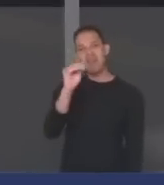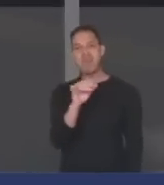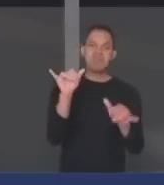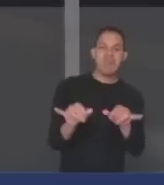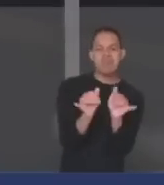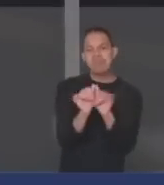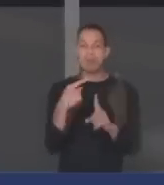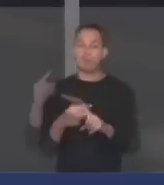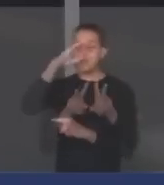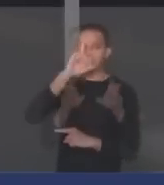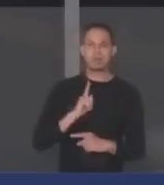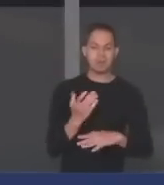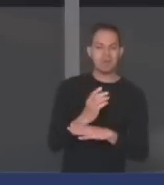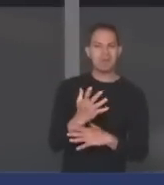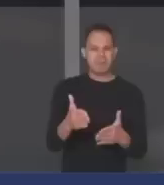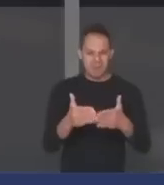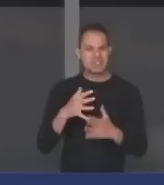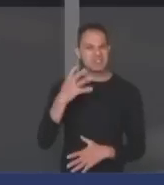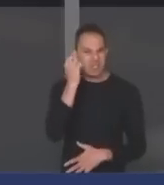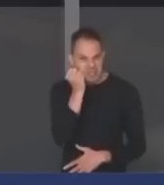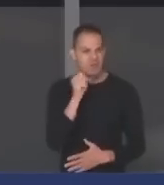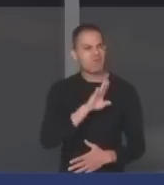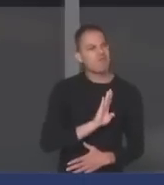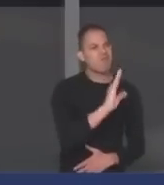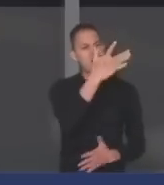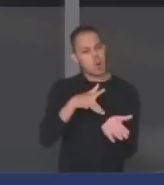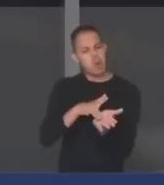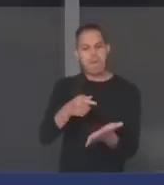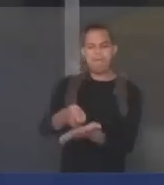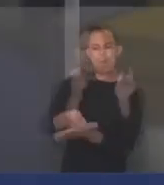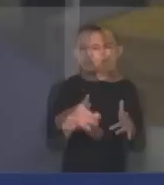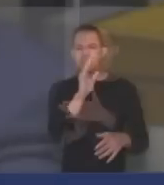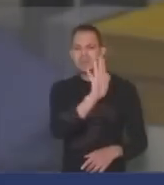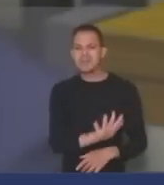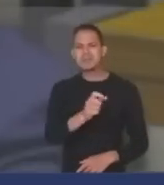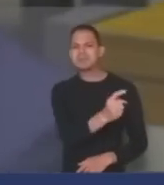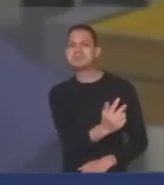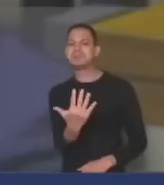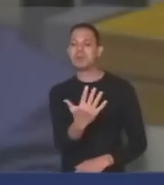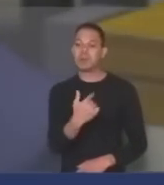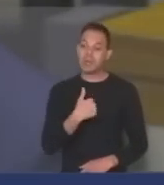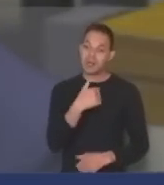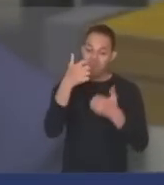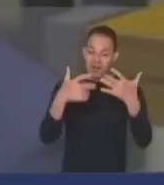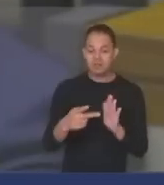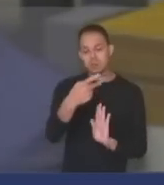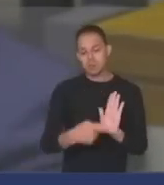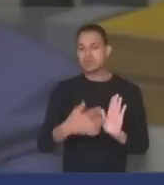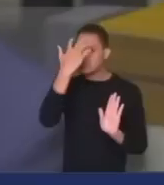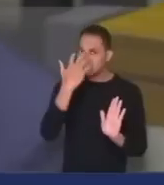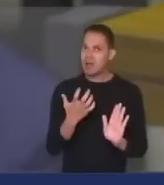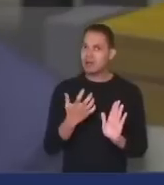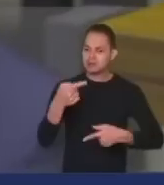pauta dos animais é bonitinha de se falar. Vocês são um bando de hipócritas querendo impor em cima dos empresários obrigações... Tô tratando de um projeto de seriedade, de